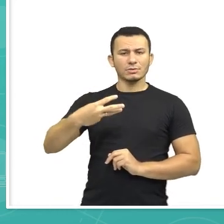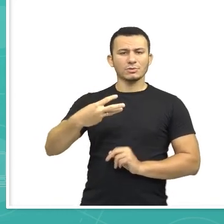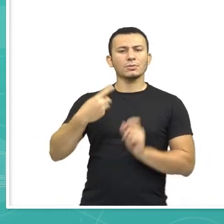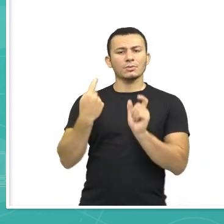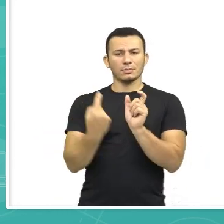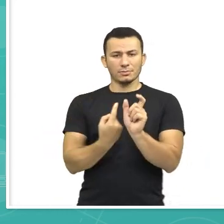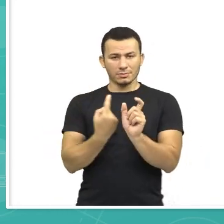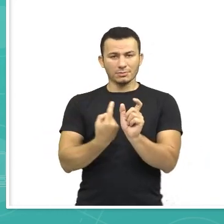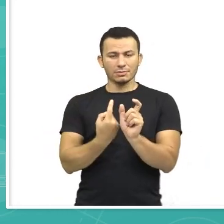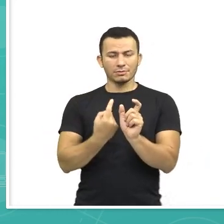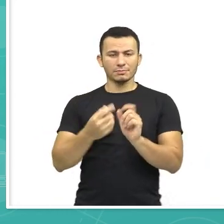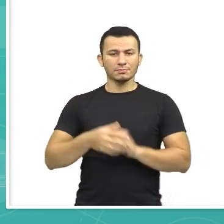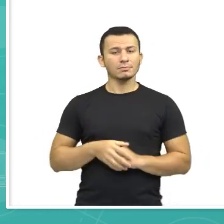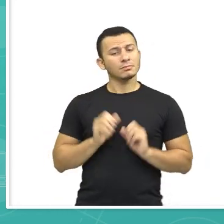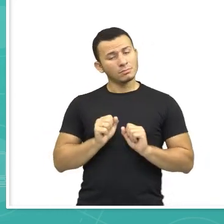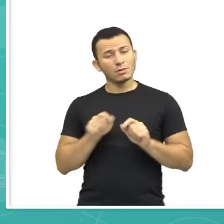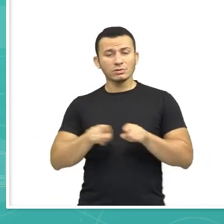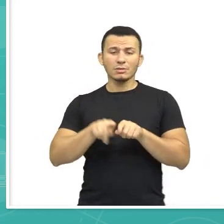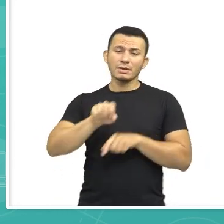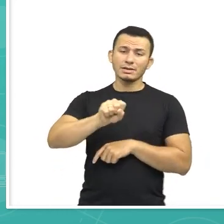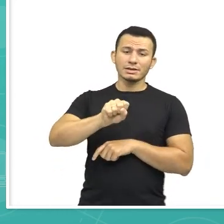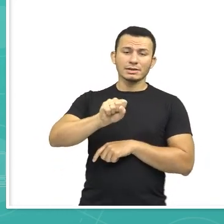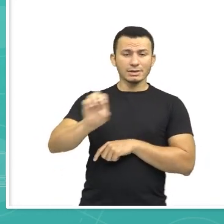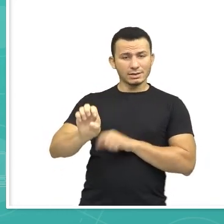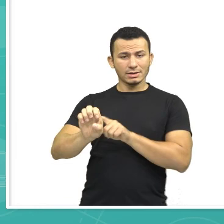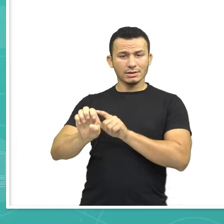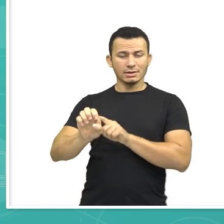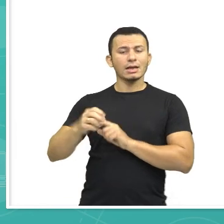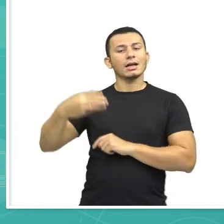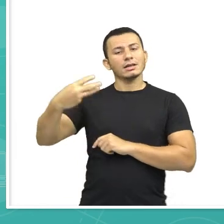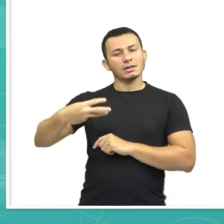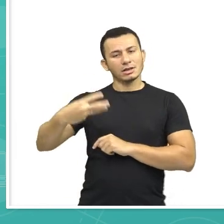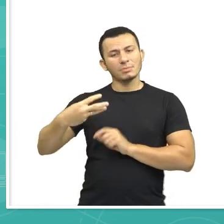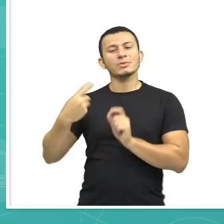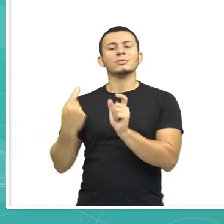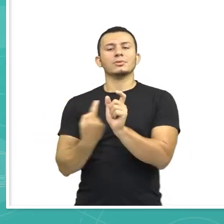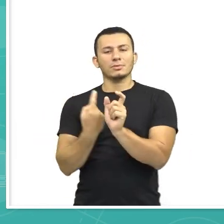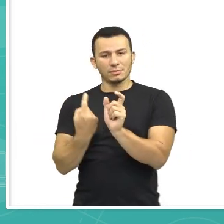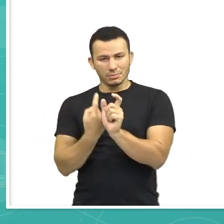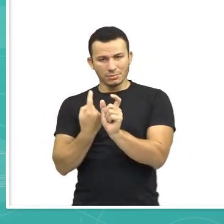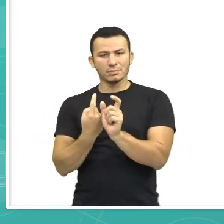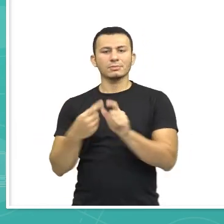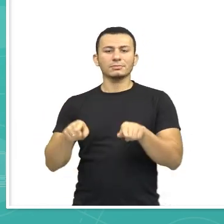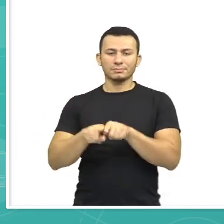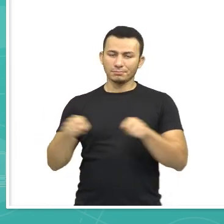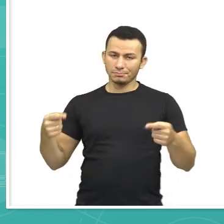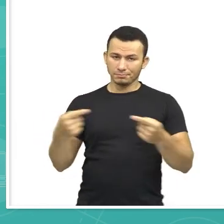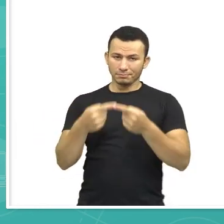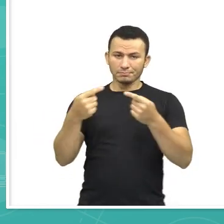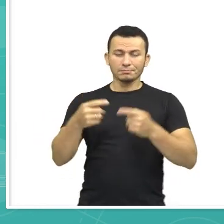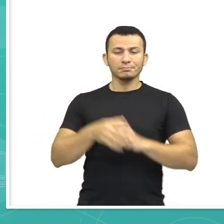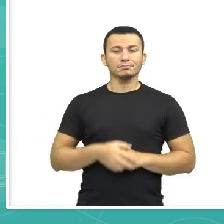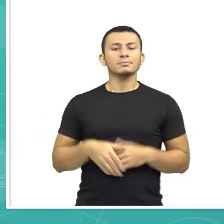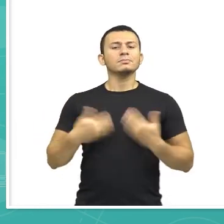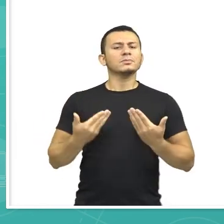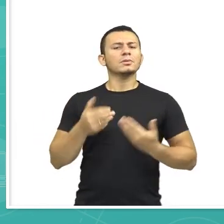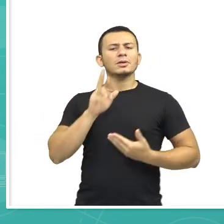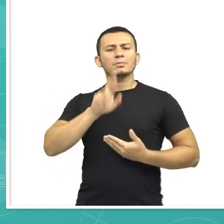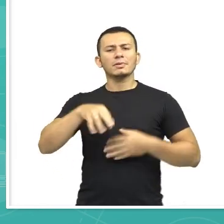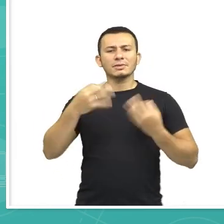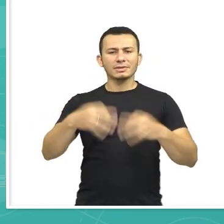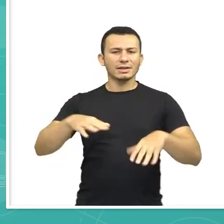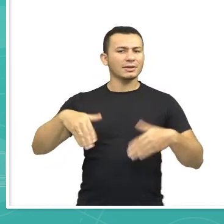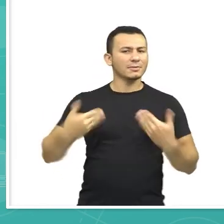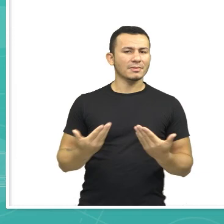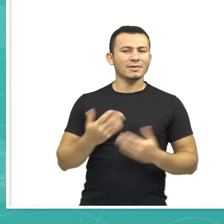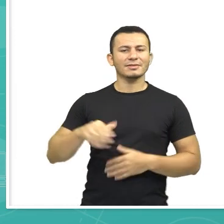Poderíamos acrescentar aí o si também, não é isso? Terceira pessoa do singular. Então, resposta correta é a letra A, vou